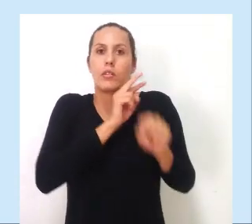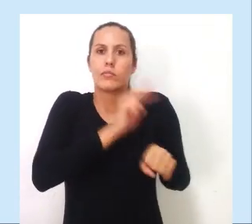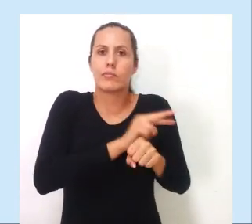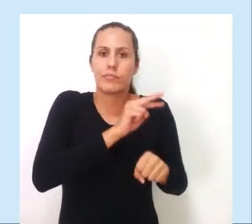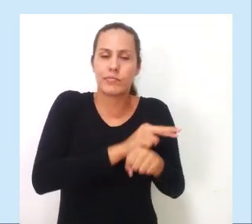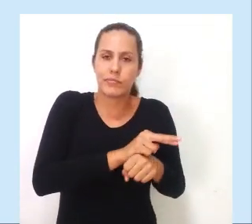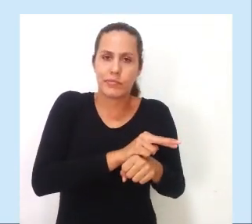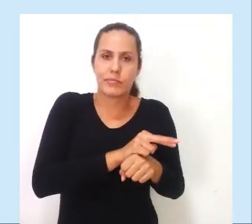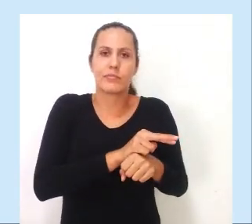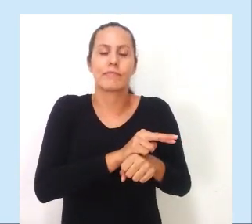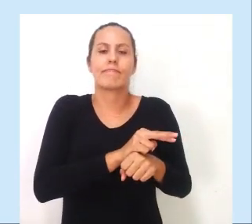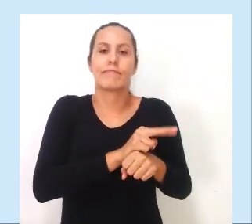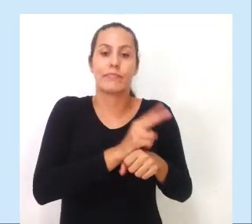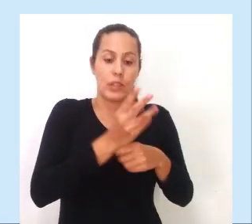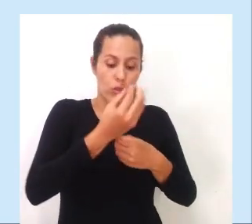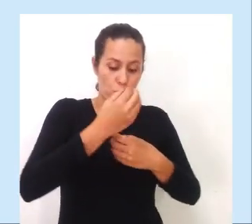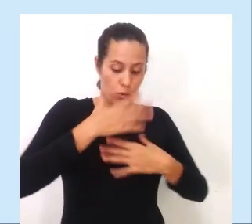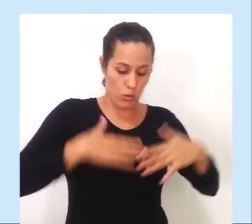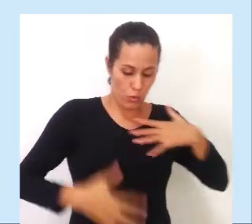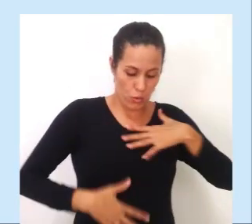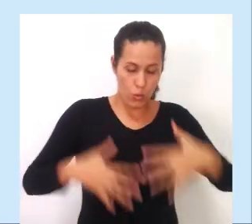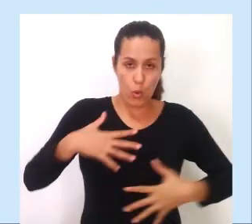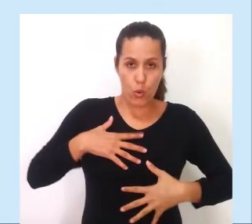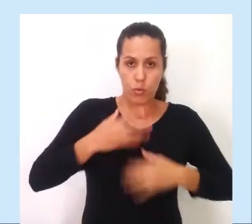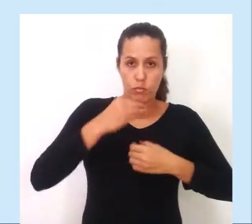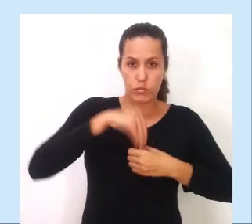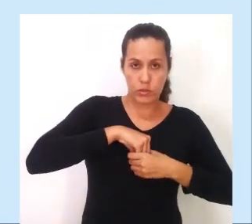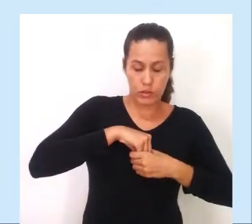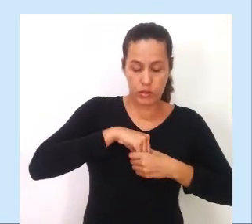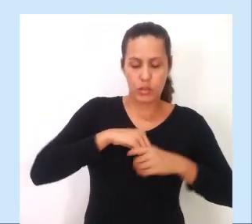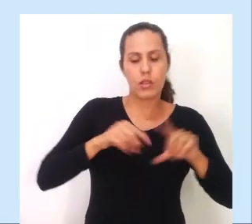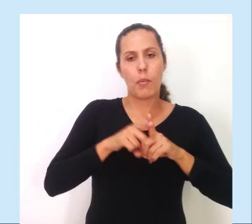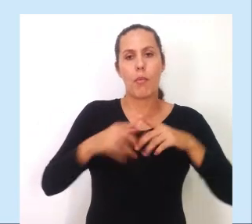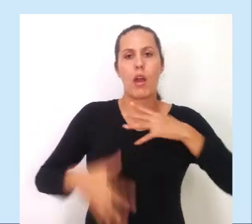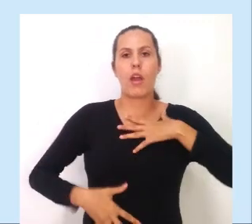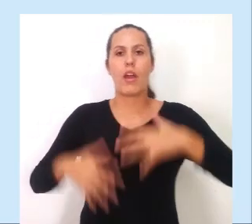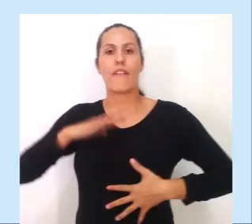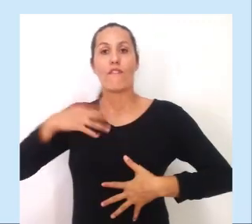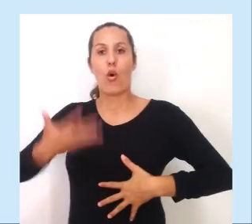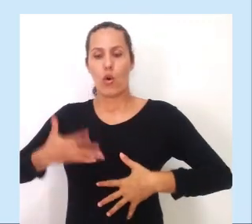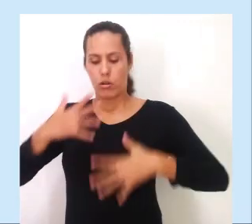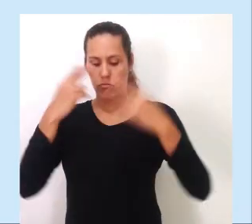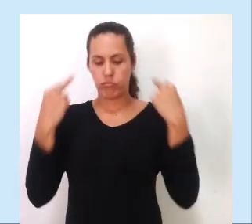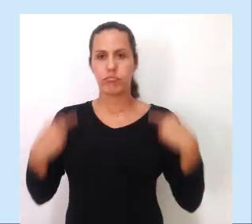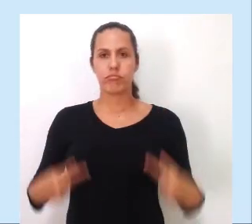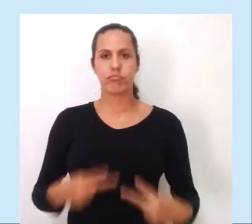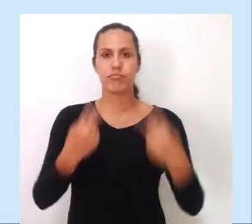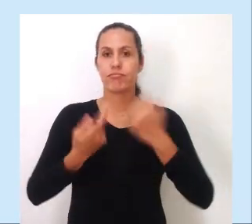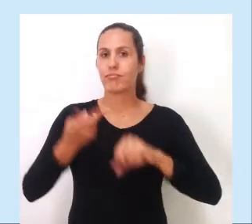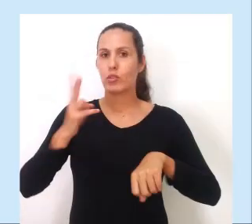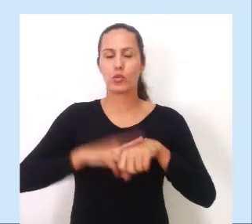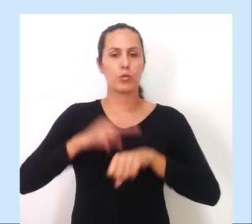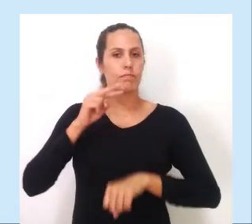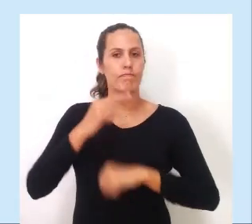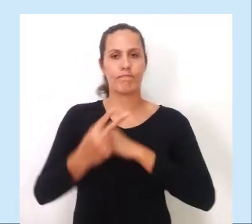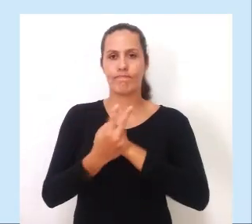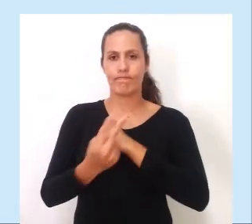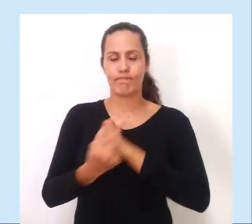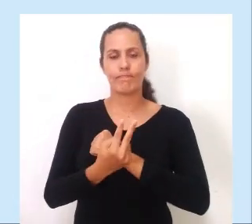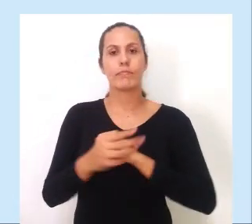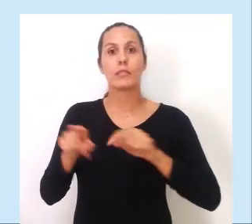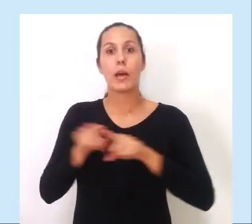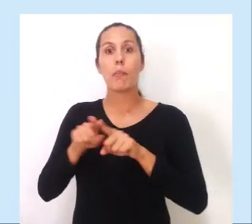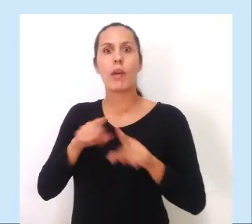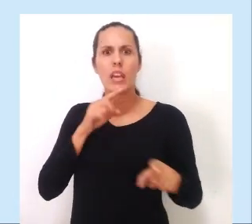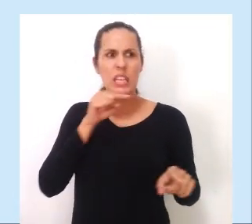daquele ambá e conserva não só a parte externa como a parte interna. E aí não só a questão da substância